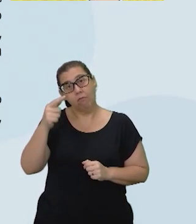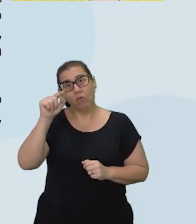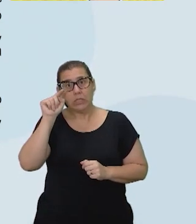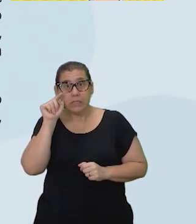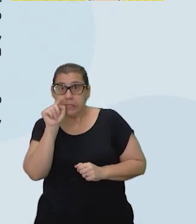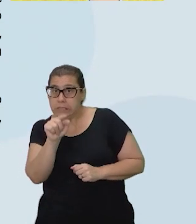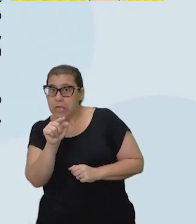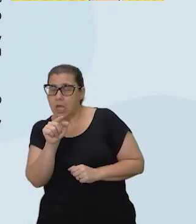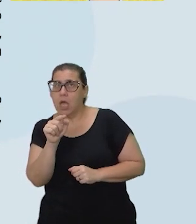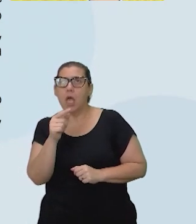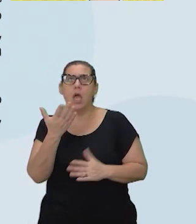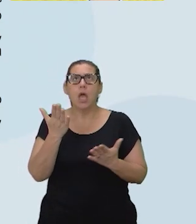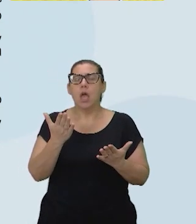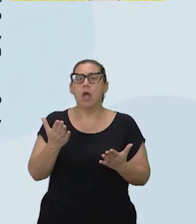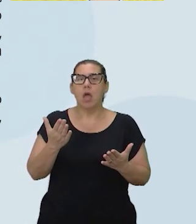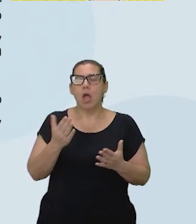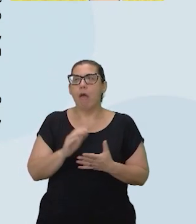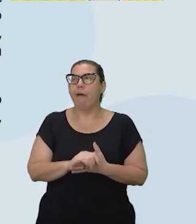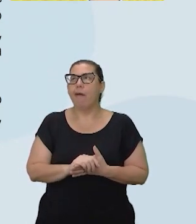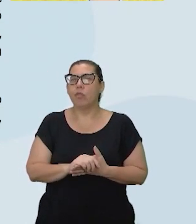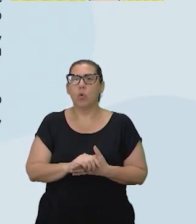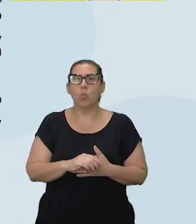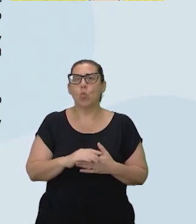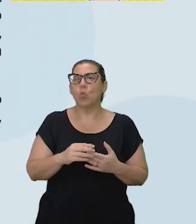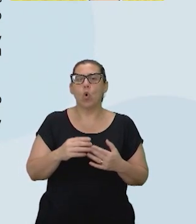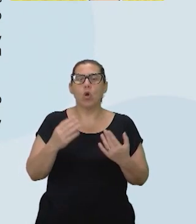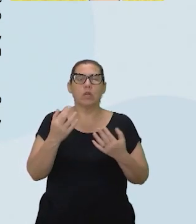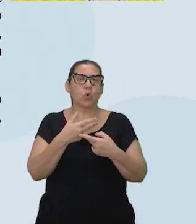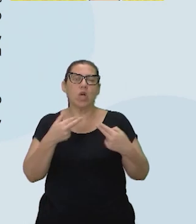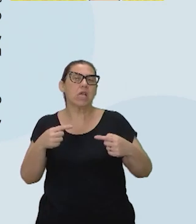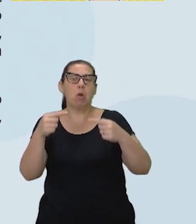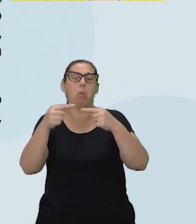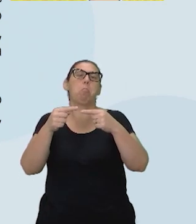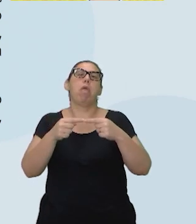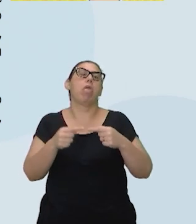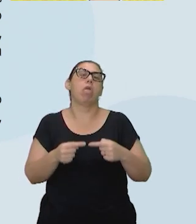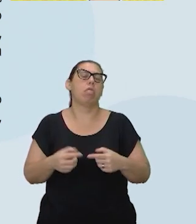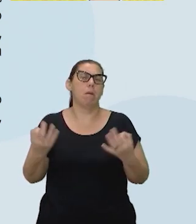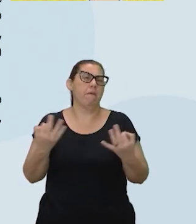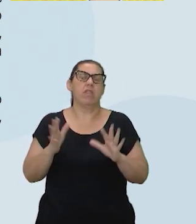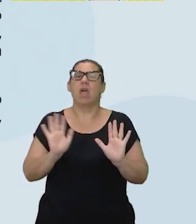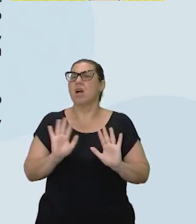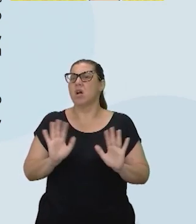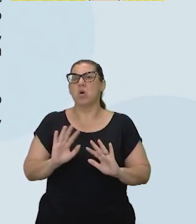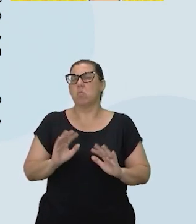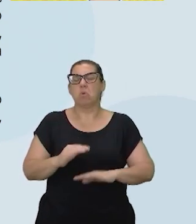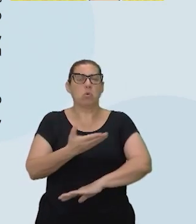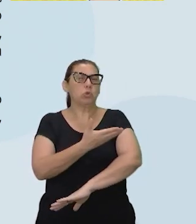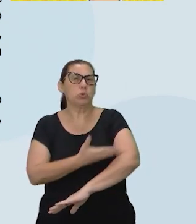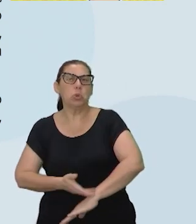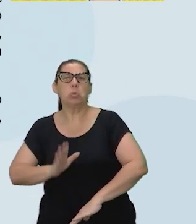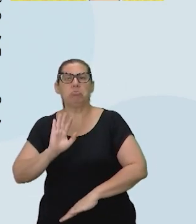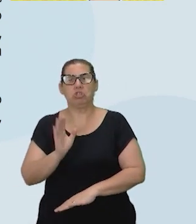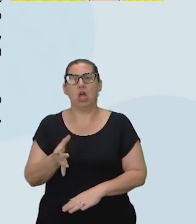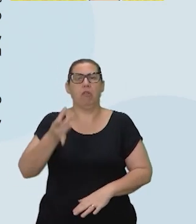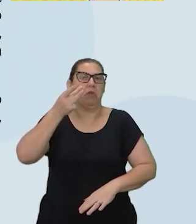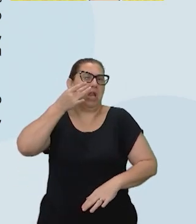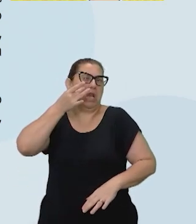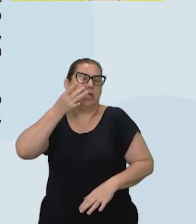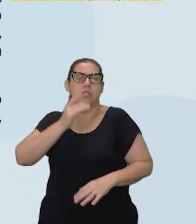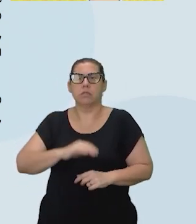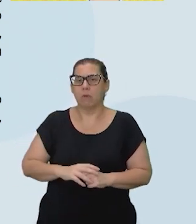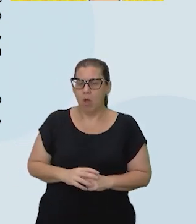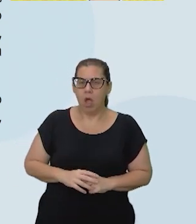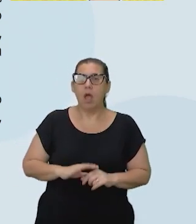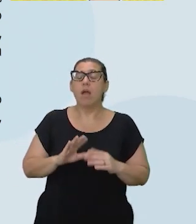você fugir o máximo possível da arte tradicional, da arte realista. Então,